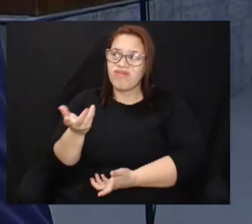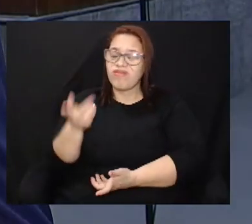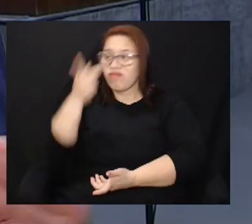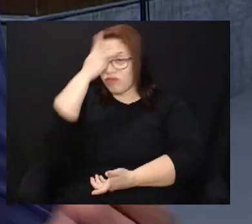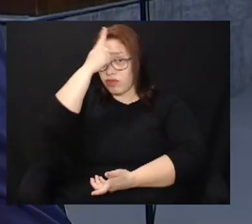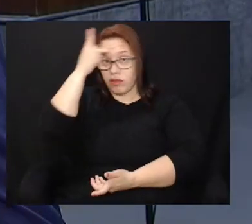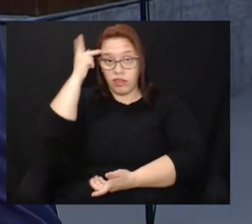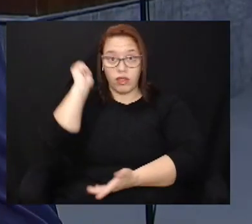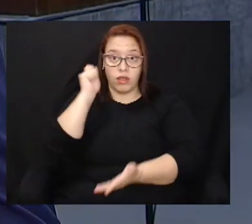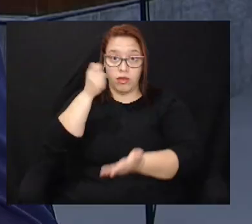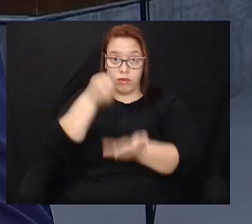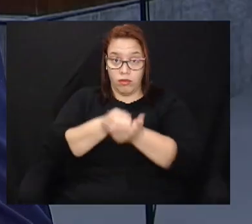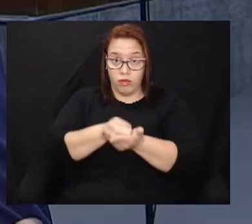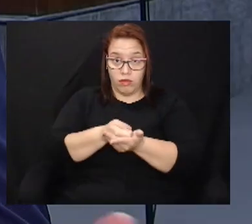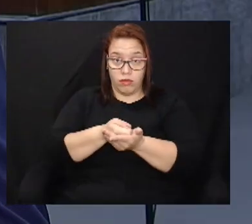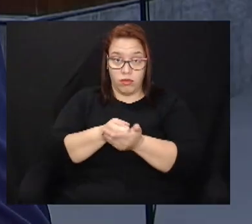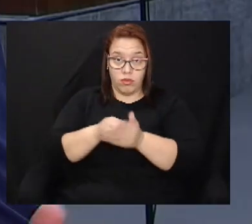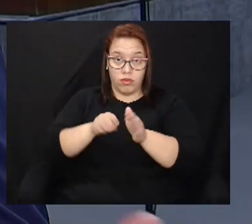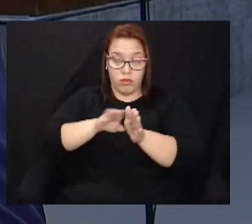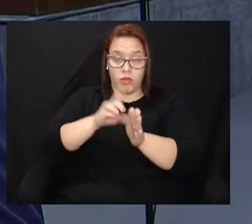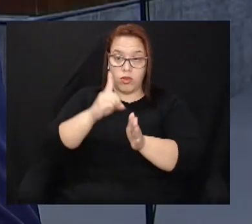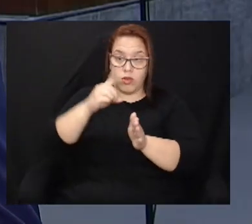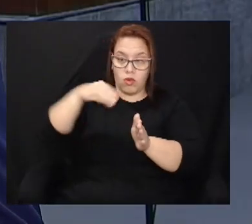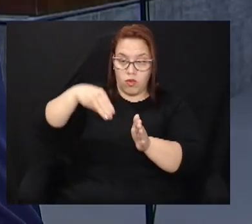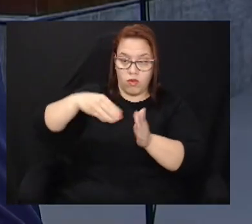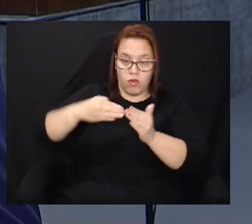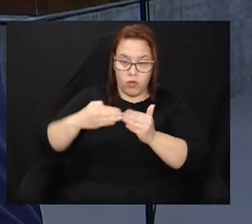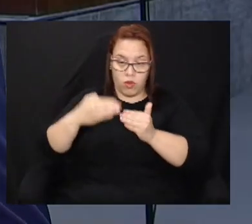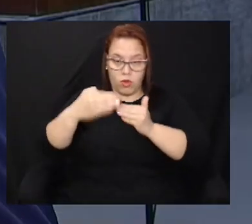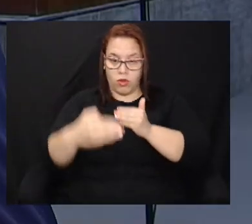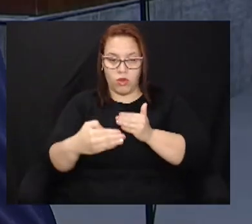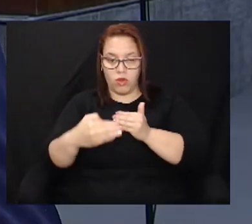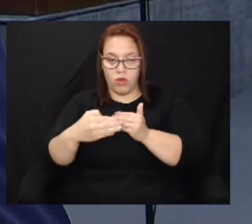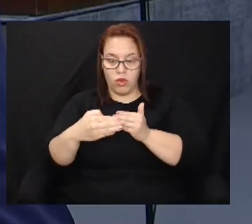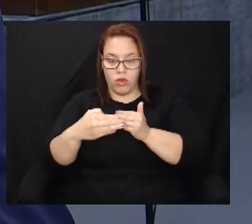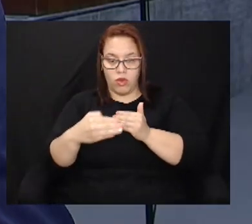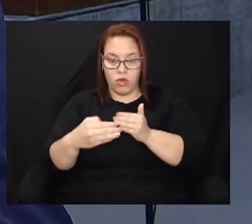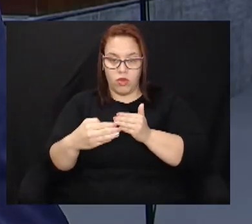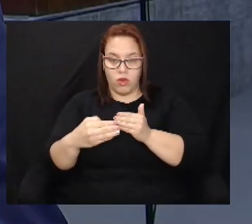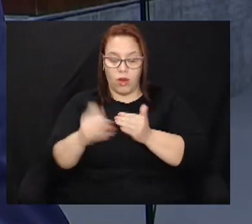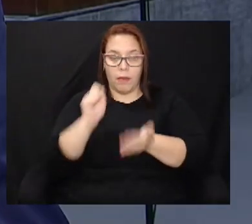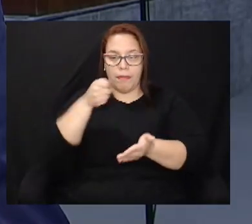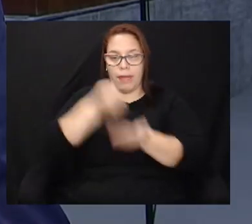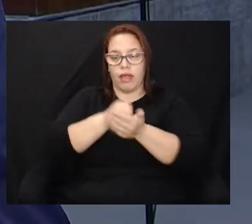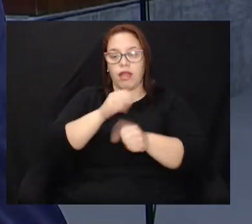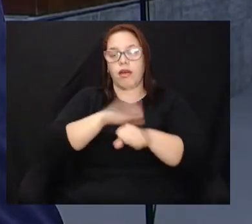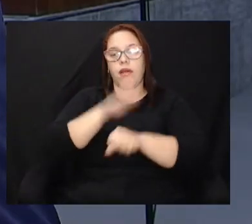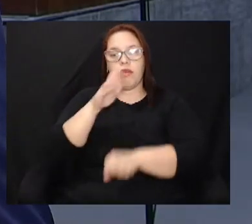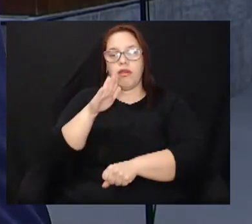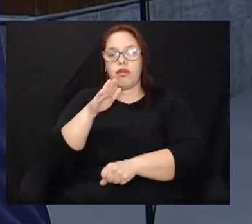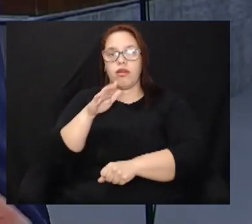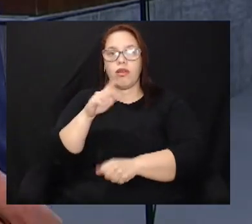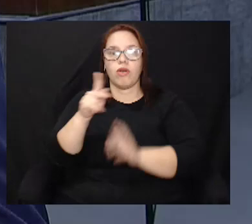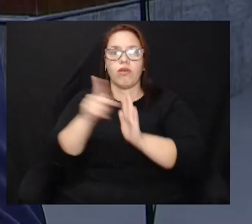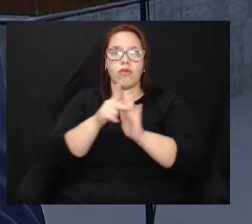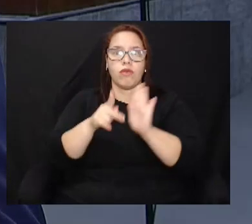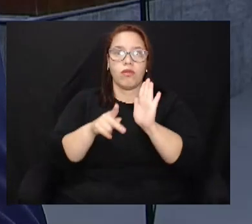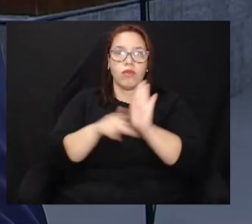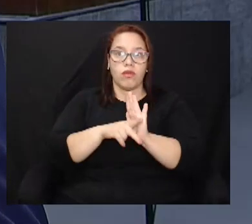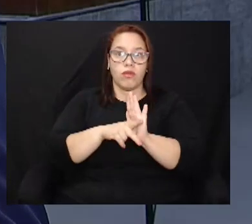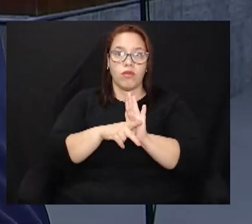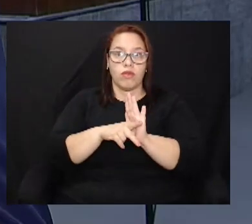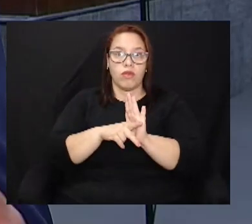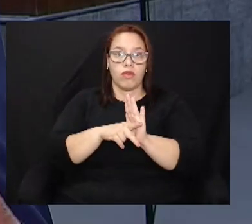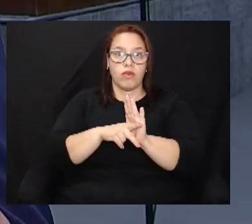pagam, ela puxou um metro para frente, ela paga sobre esse metro quadrado. E qual que é o projeto? O projeto é que a gente